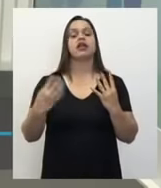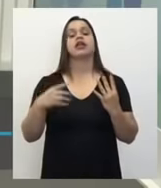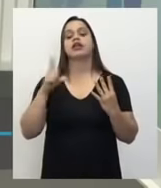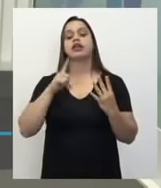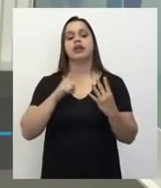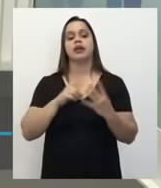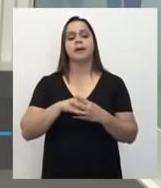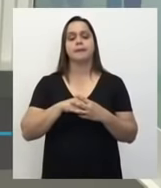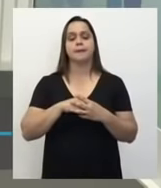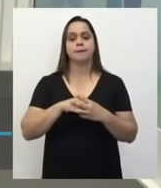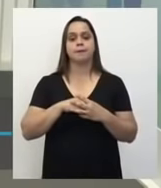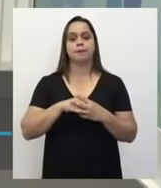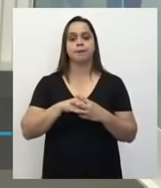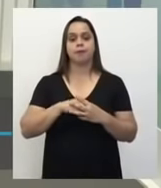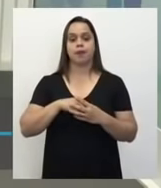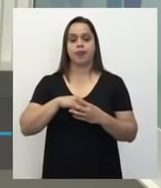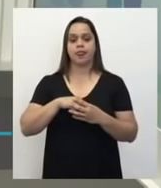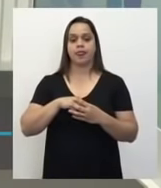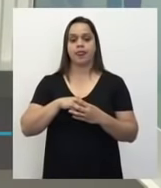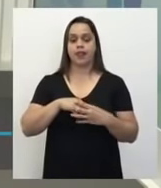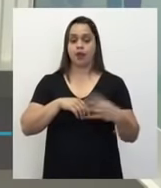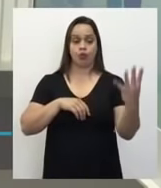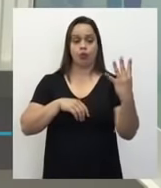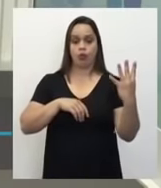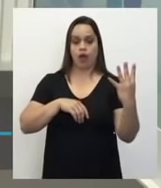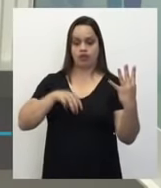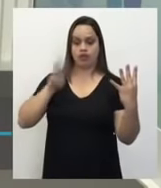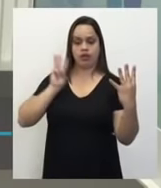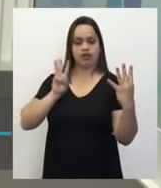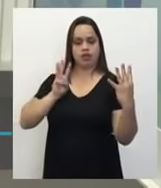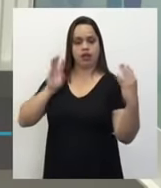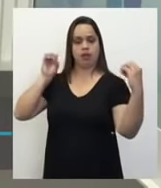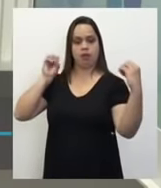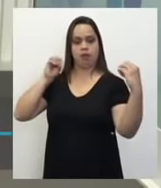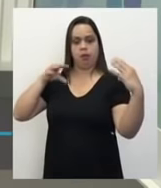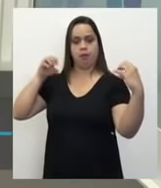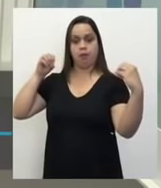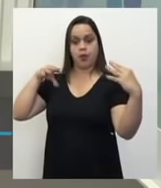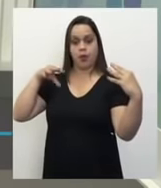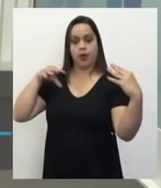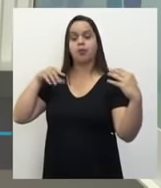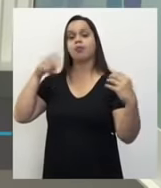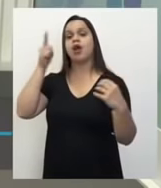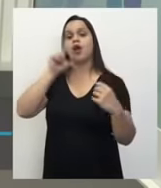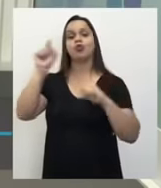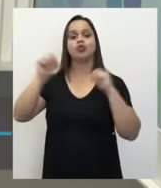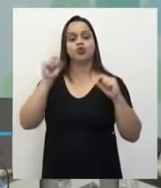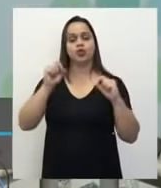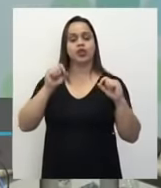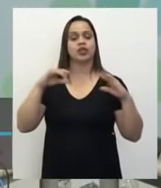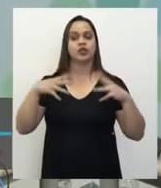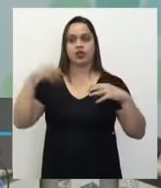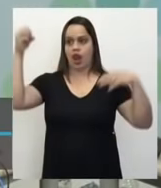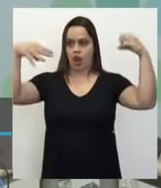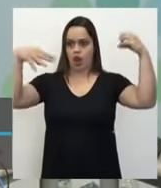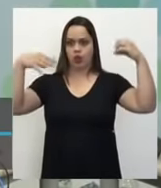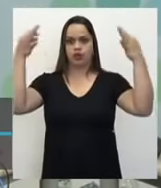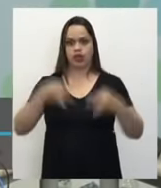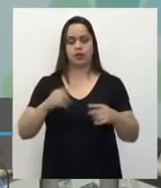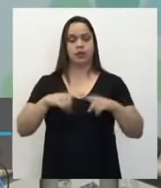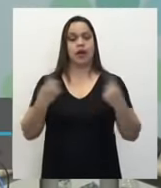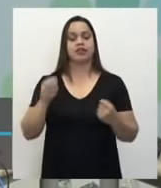Aqui de trás e mais 4 aqui frontalmente, né? Justamente para dar essa ambientação. Agora, vamos supor, se a gente apaga as